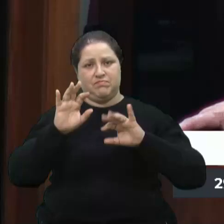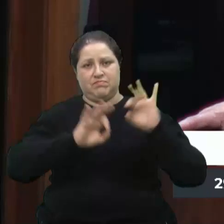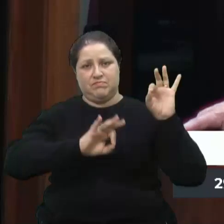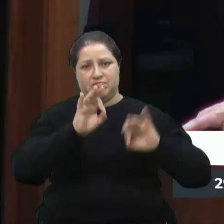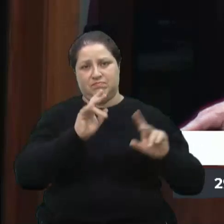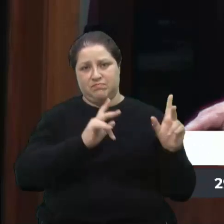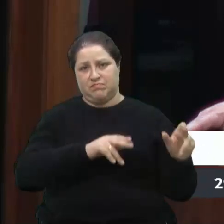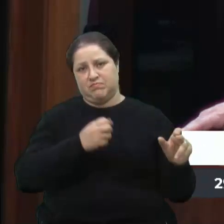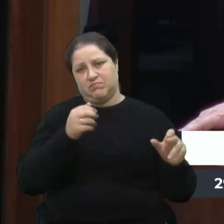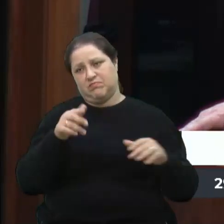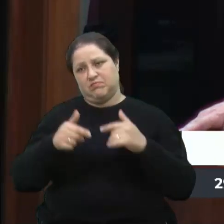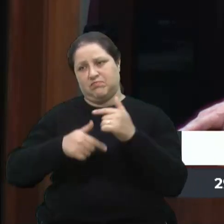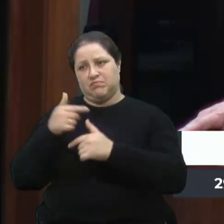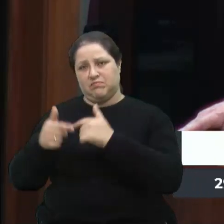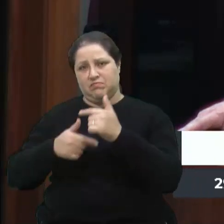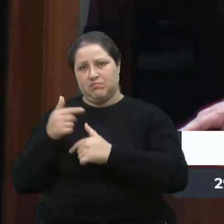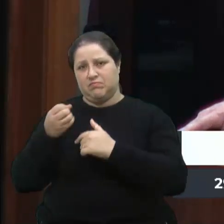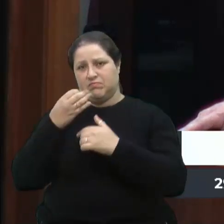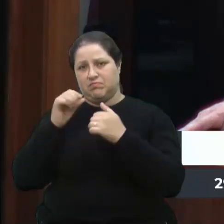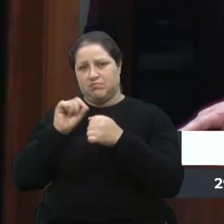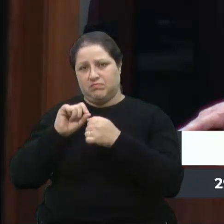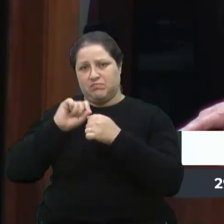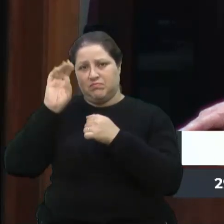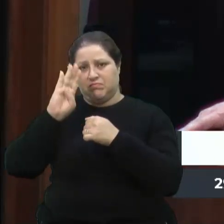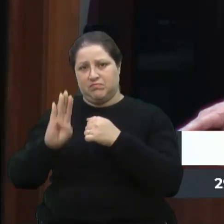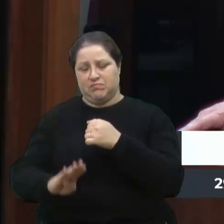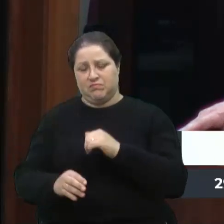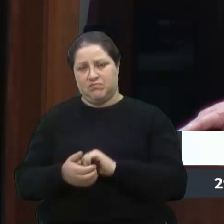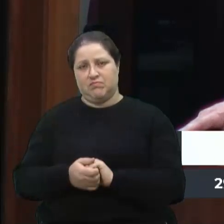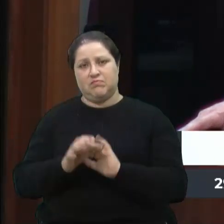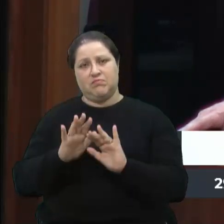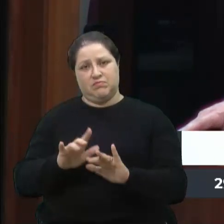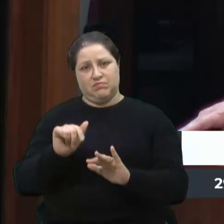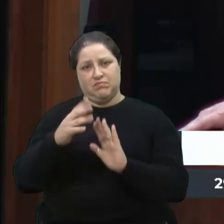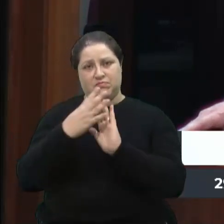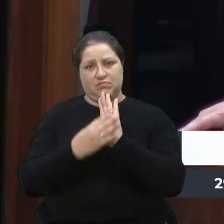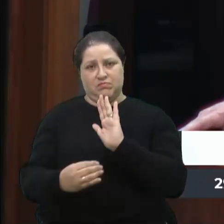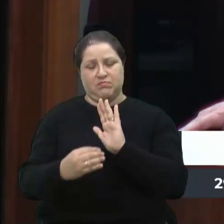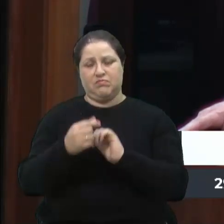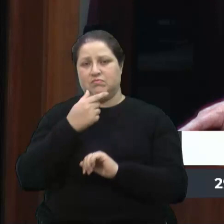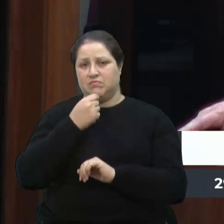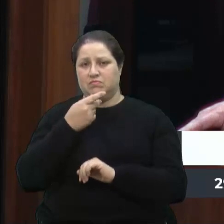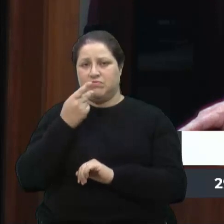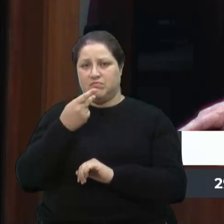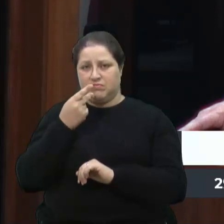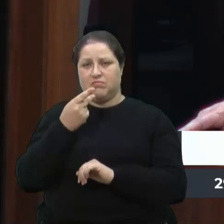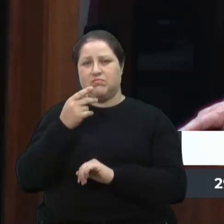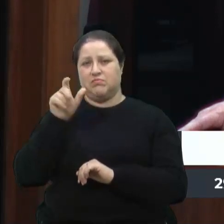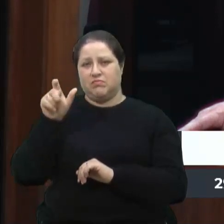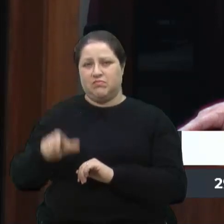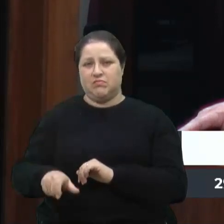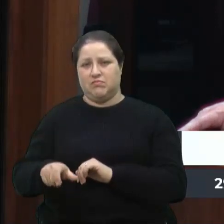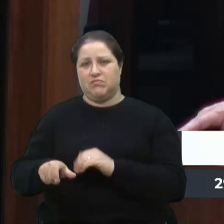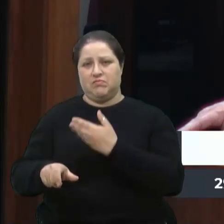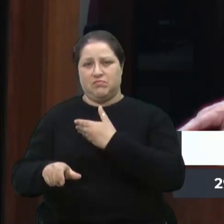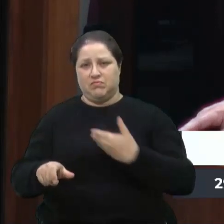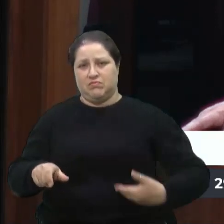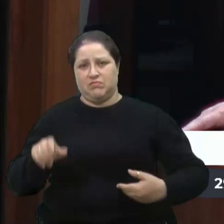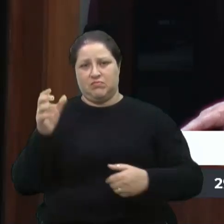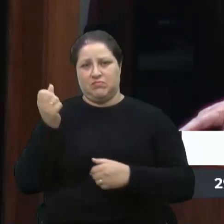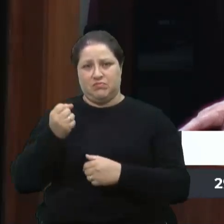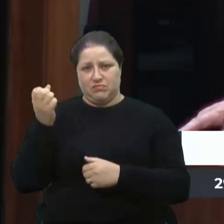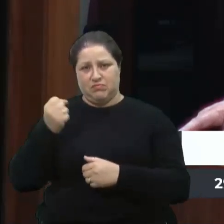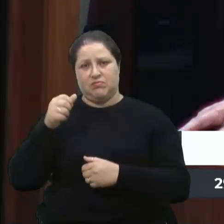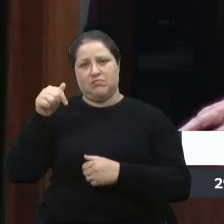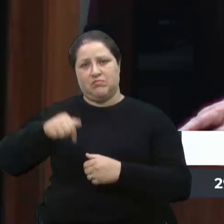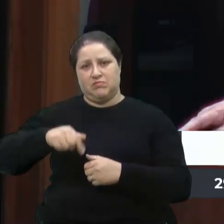assim ou de trabalhos que são bem feitos no Brasil. Mas é um exemplo. Ele até citou também o governador Leite. O estado do Rio Grande